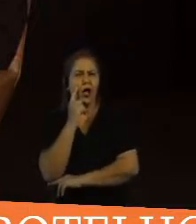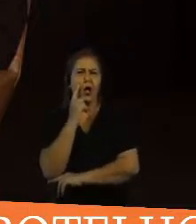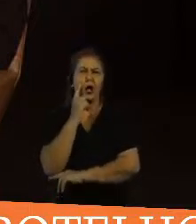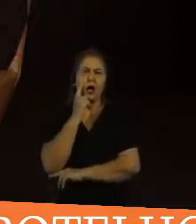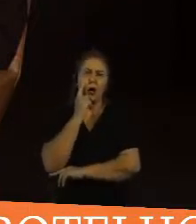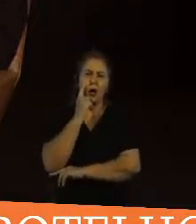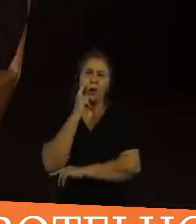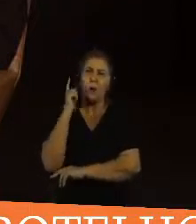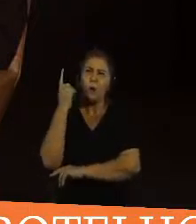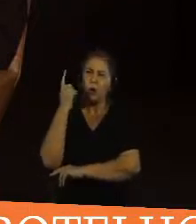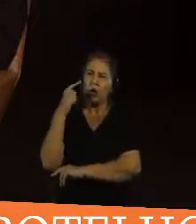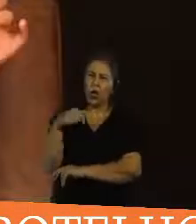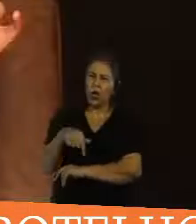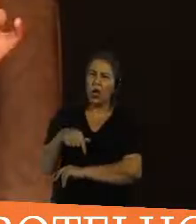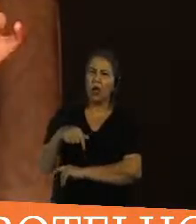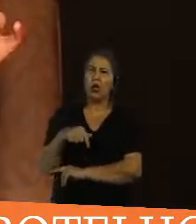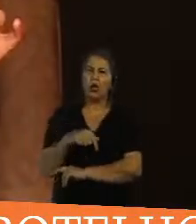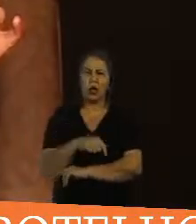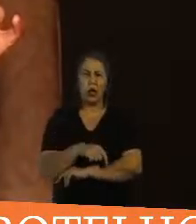de Goiânia